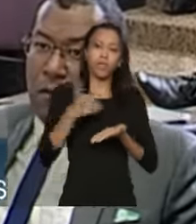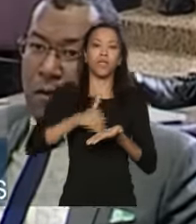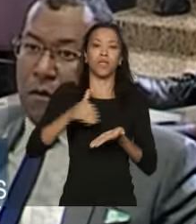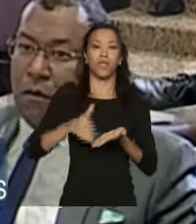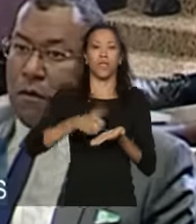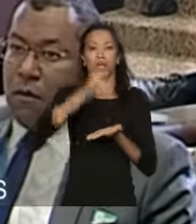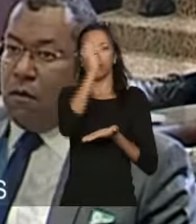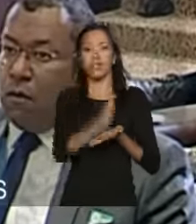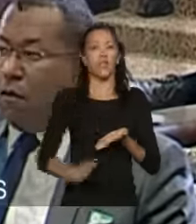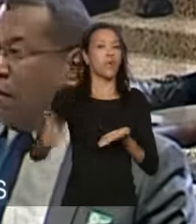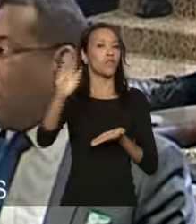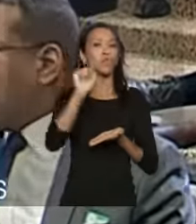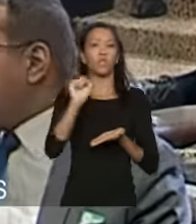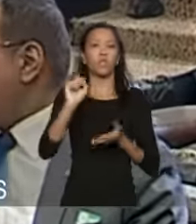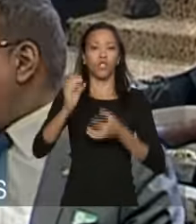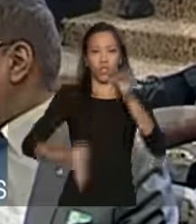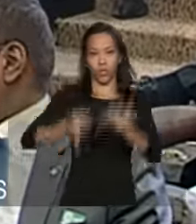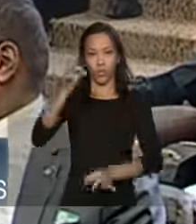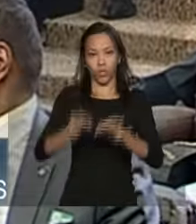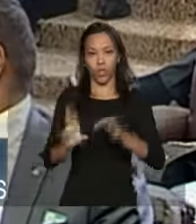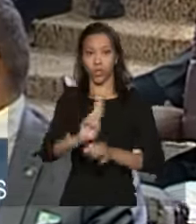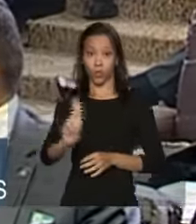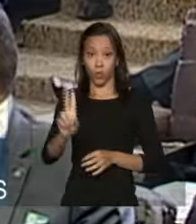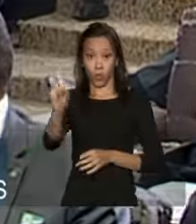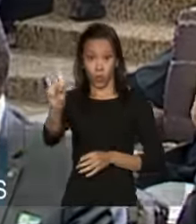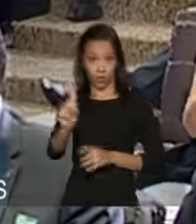Nacional de Justiça Beto